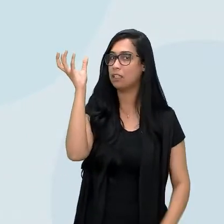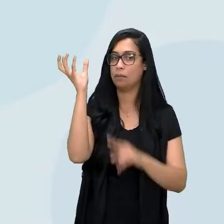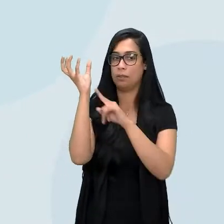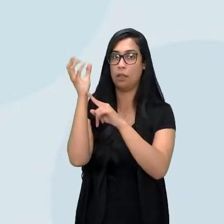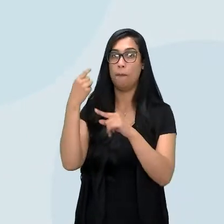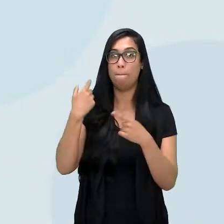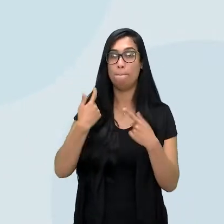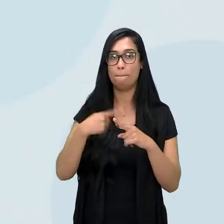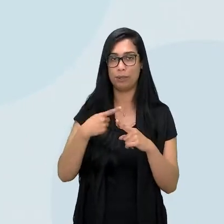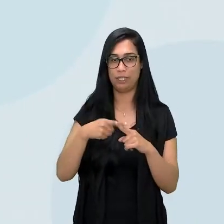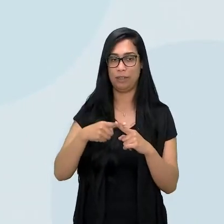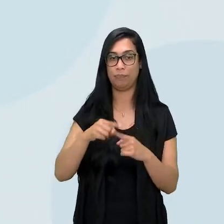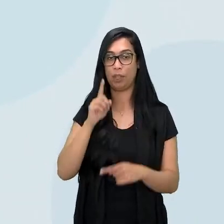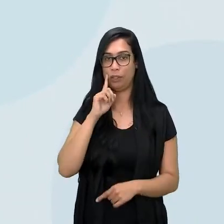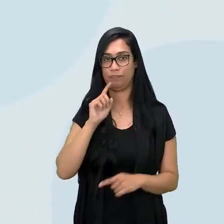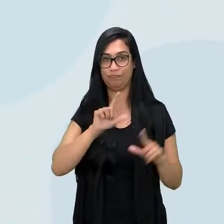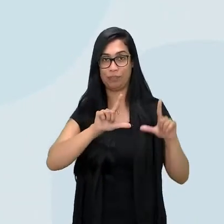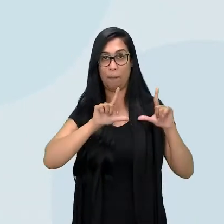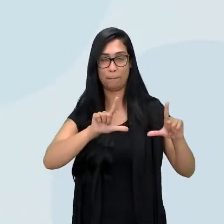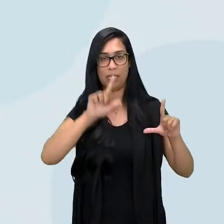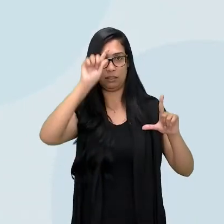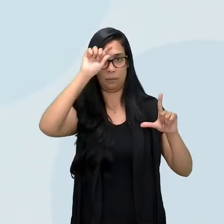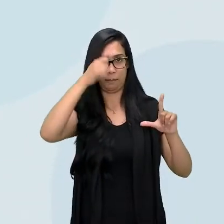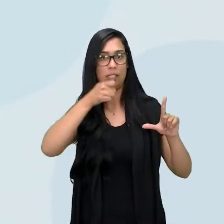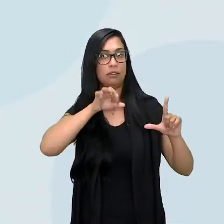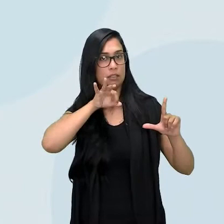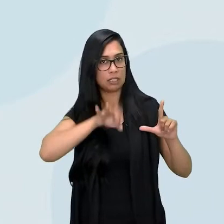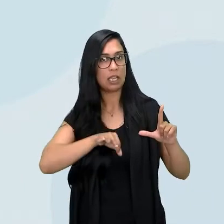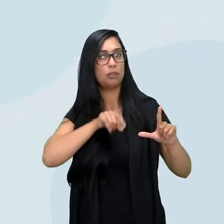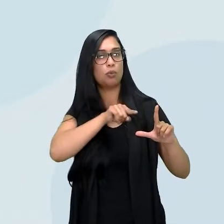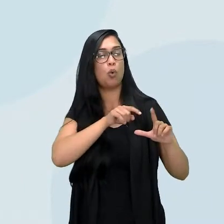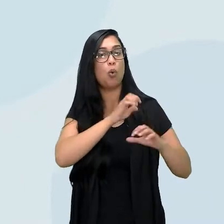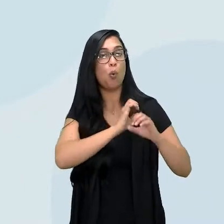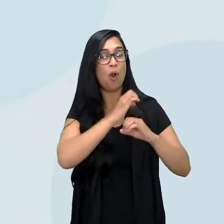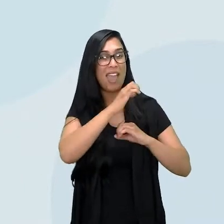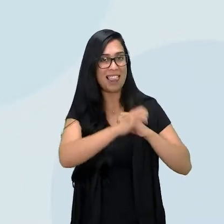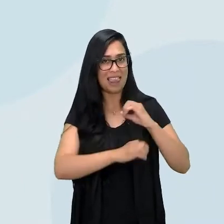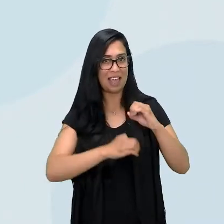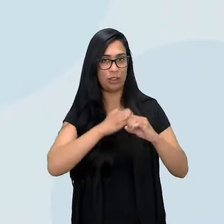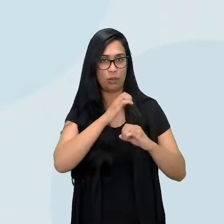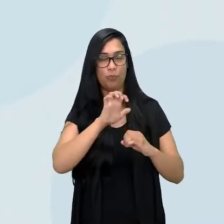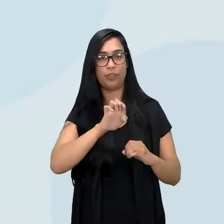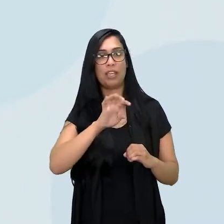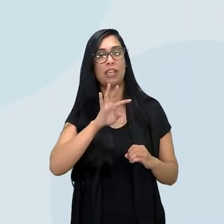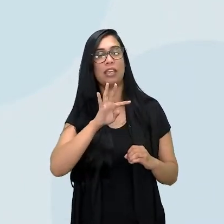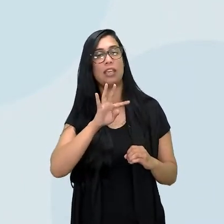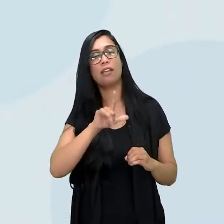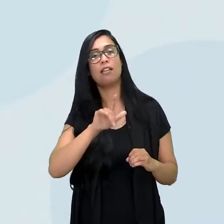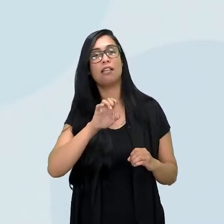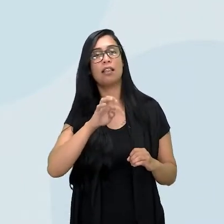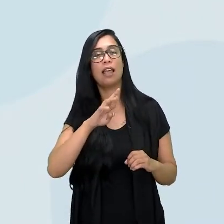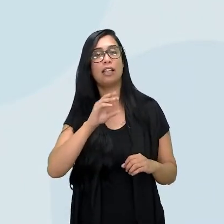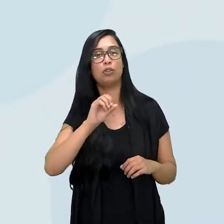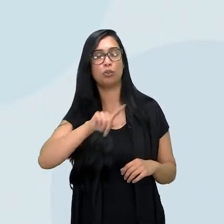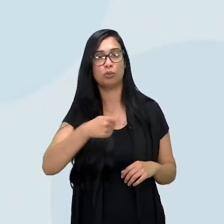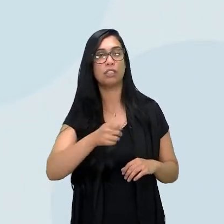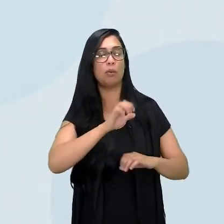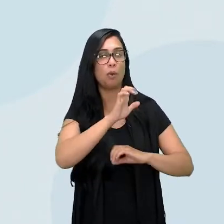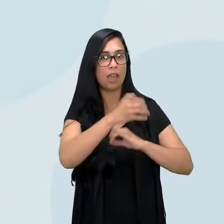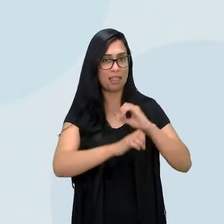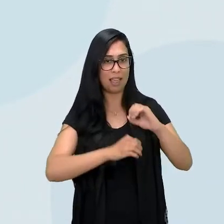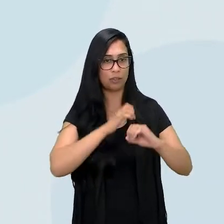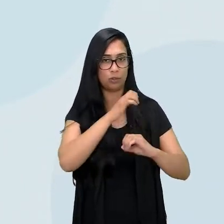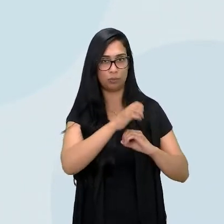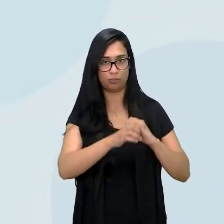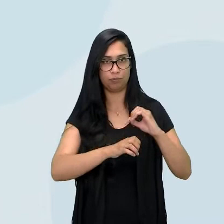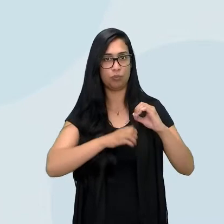aqui, passa por esse filamento, encontra uma dificuldade aí na sua passagem e essa dificuldade